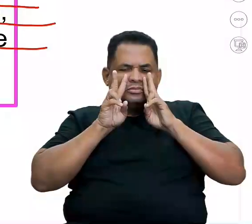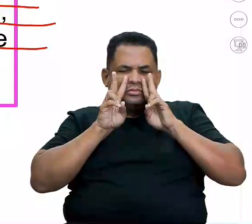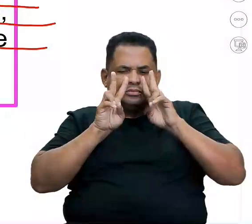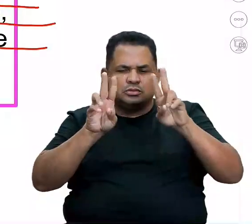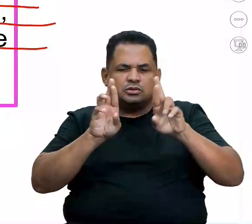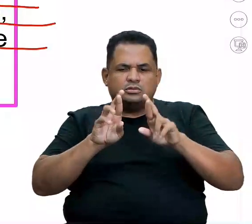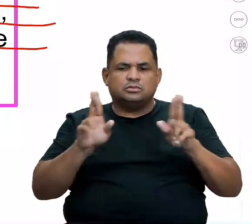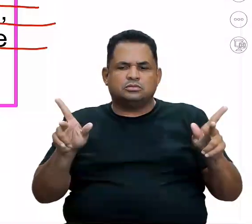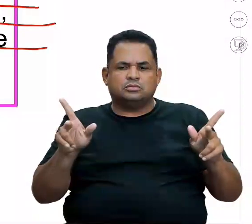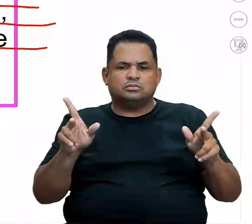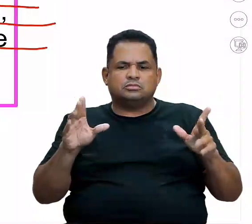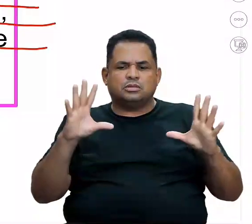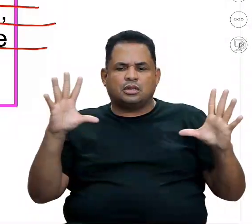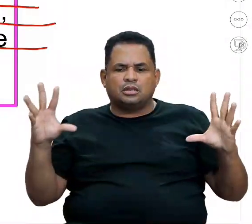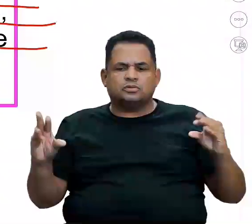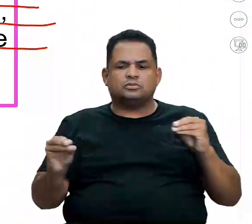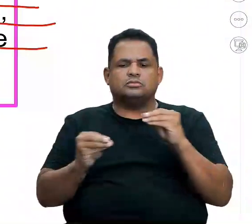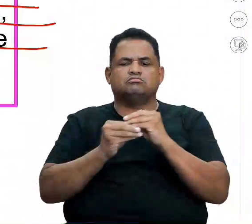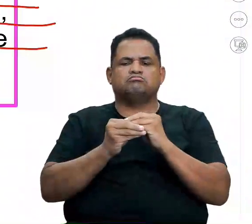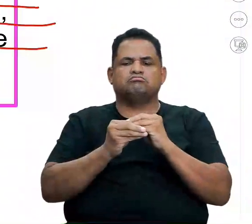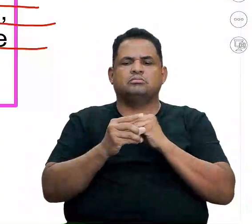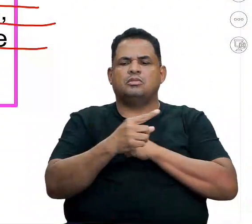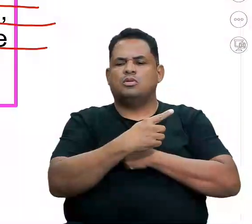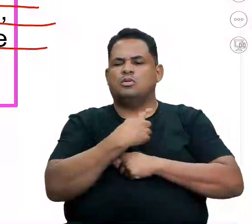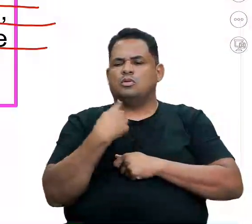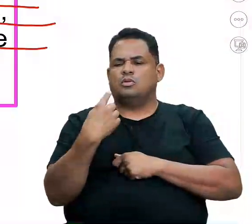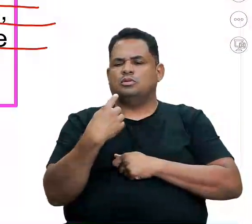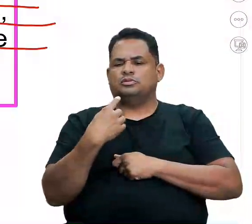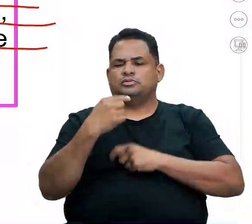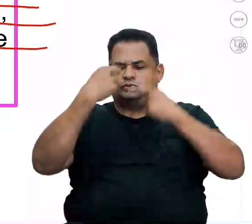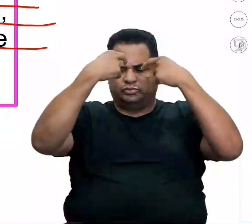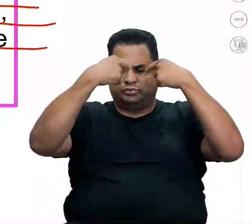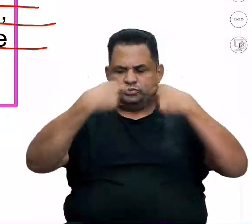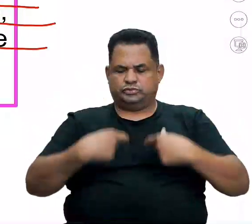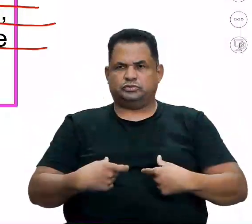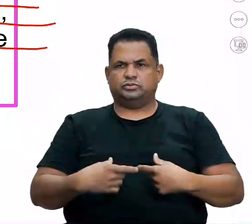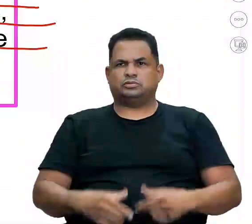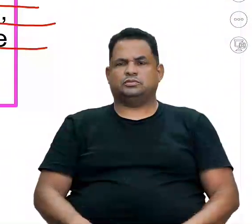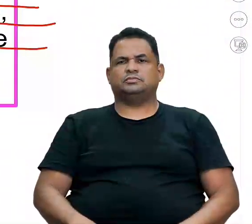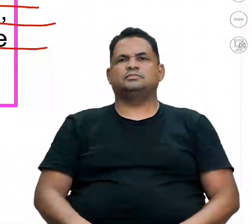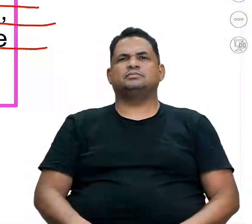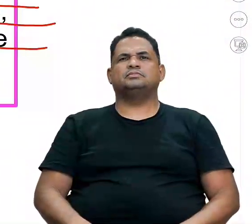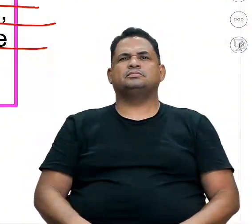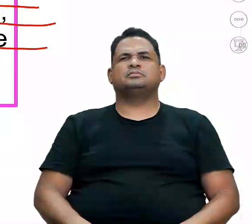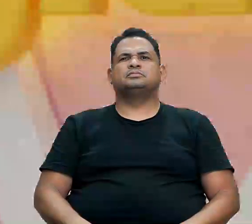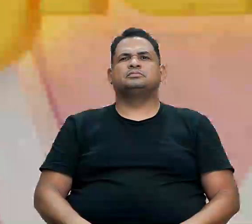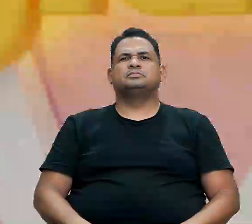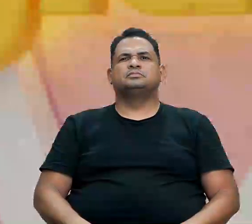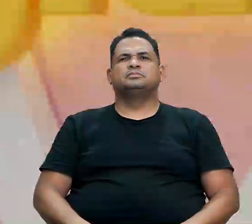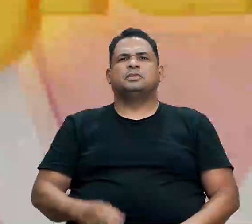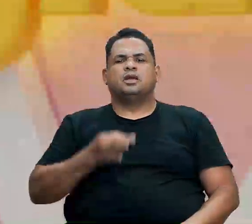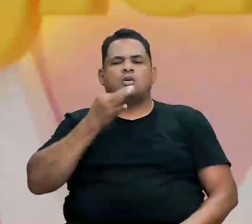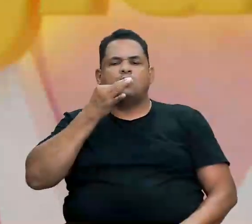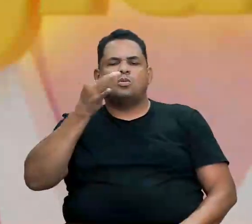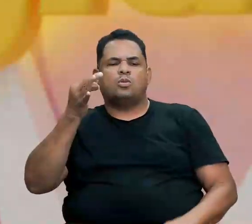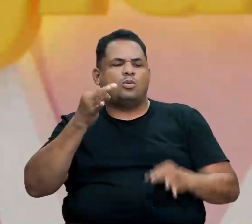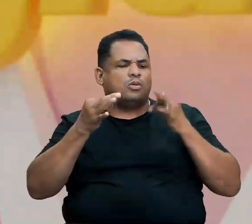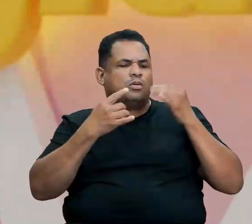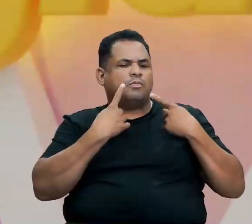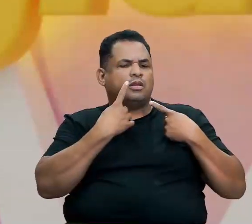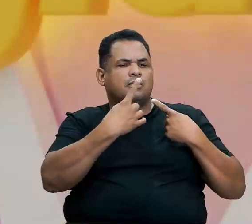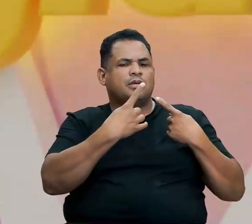que me complementa enquanto indivíduo, né? Relativizar é isso. Relativizar é olhar o diferente como algo